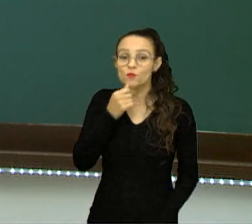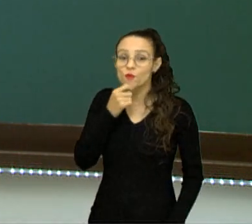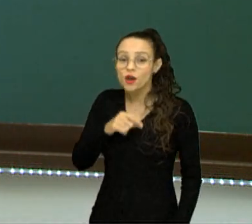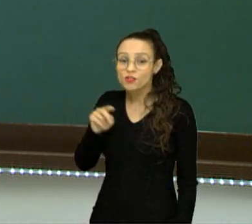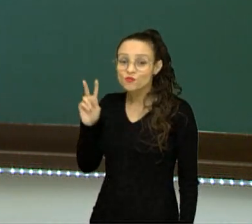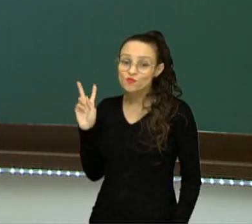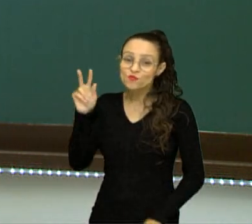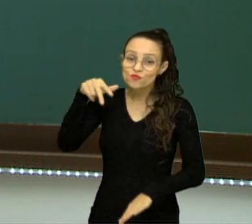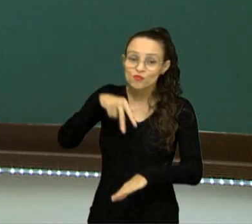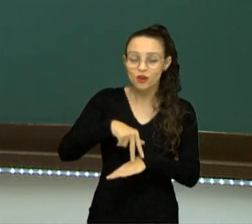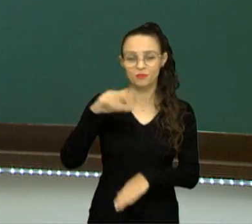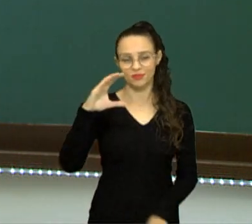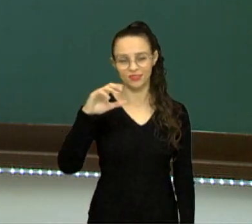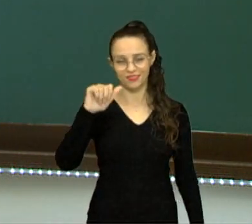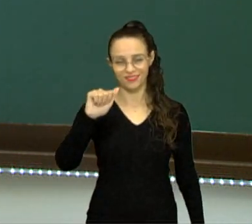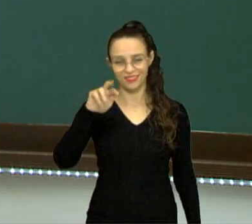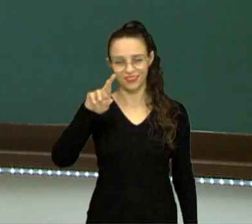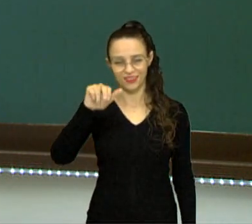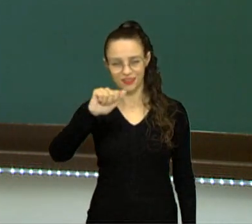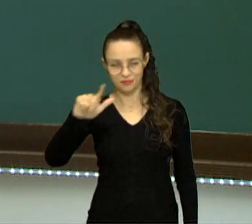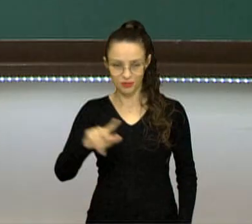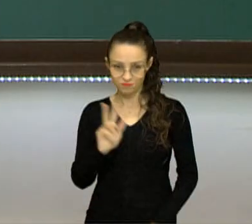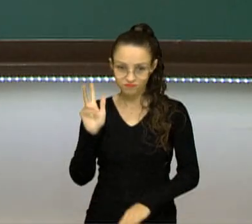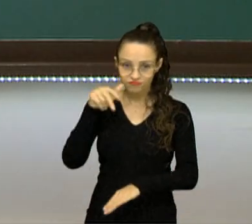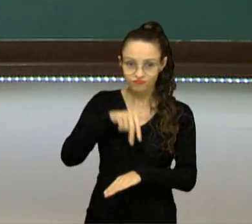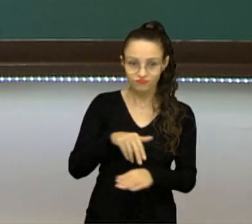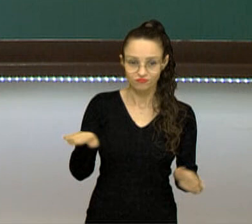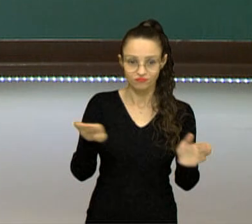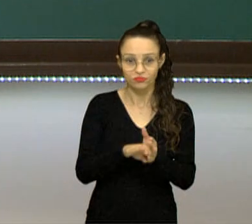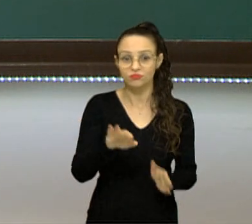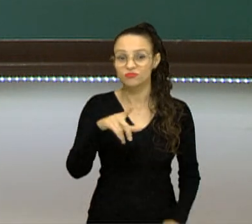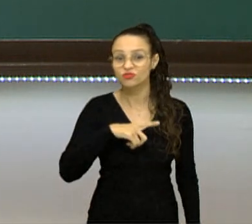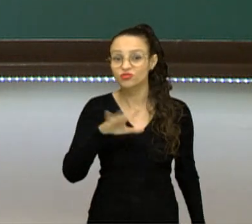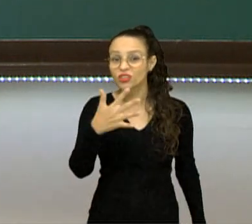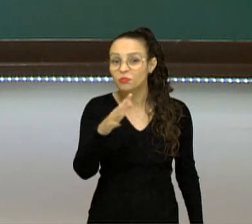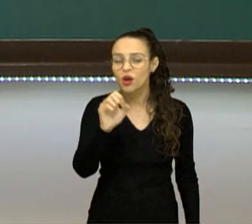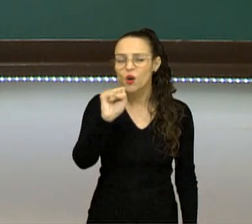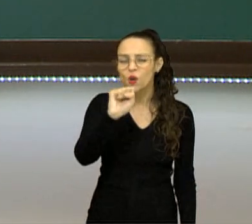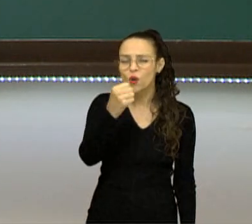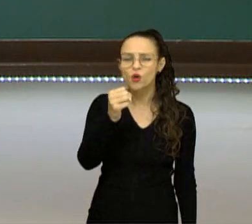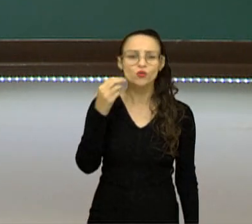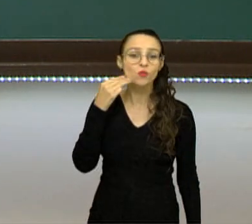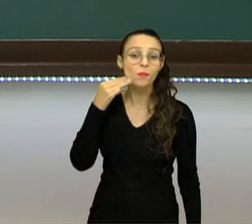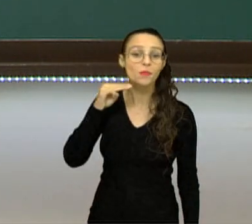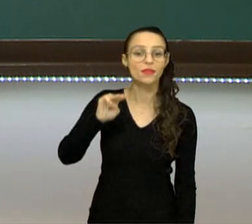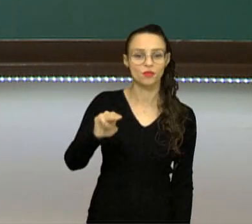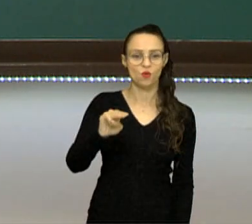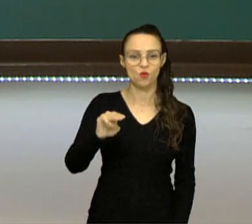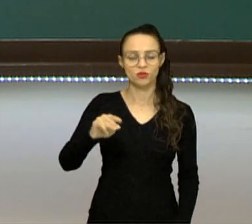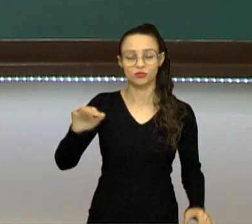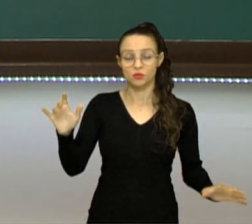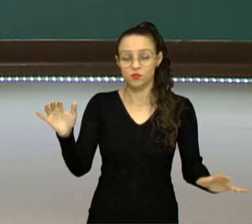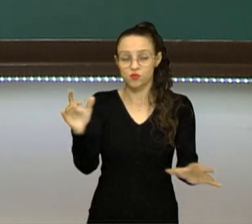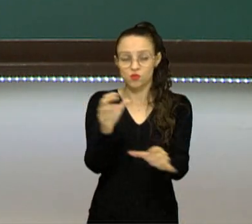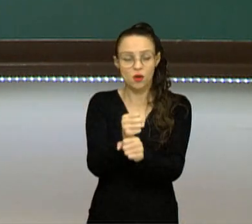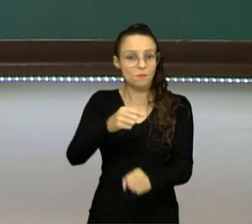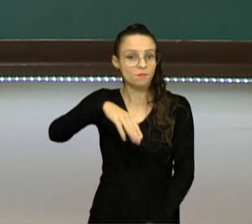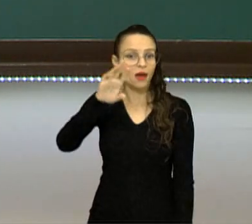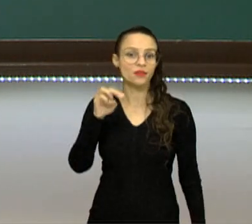de 3 a 5 milhões, alguns dados falam até em 8, né? Ou enfim, acima de 3 é